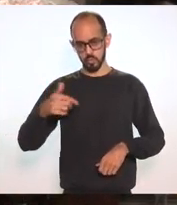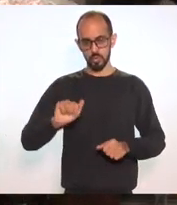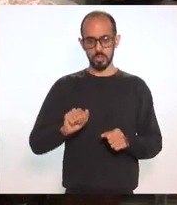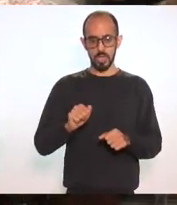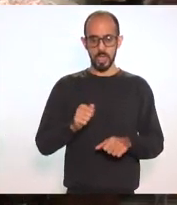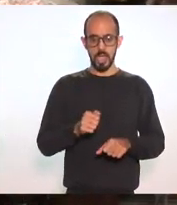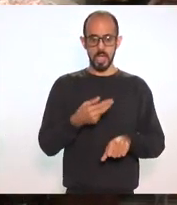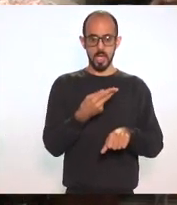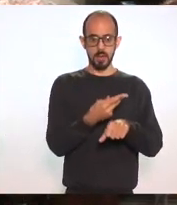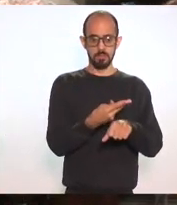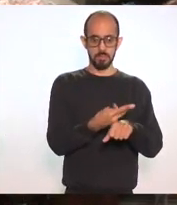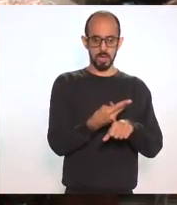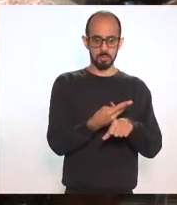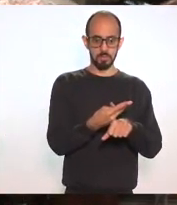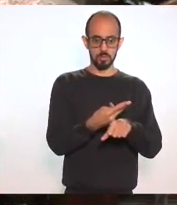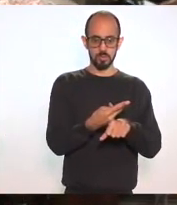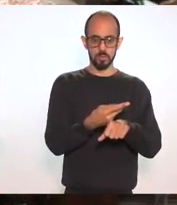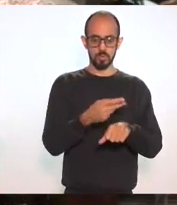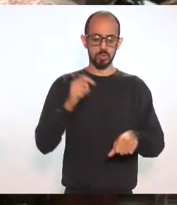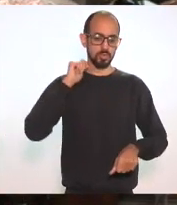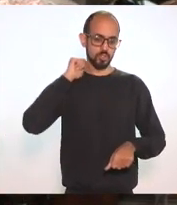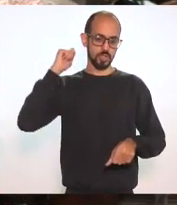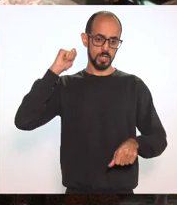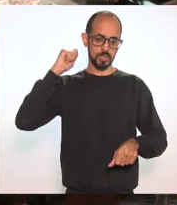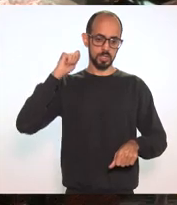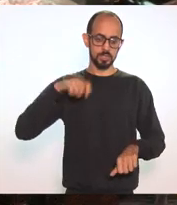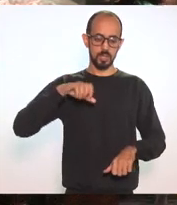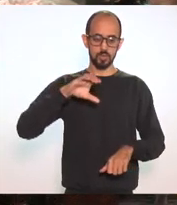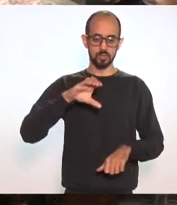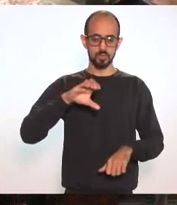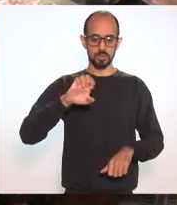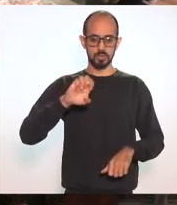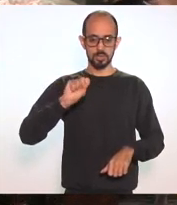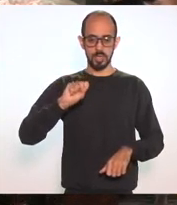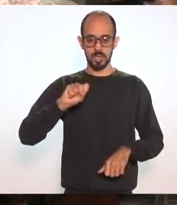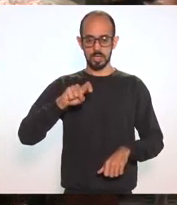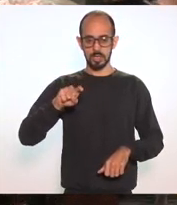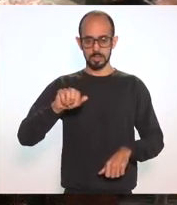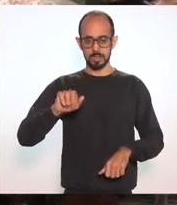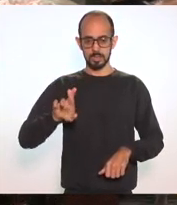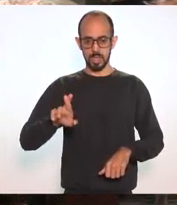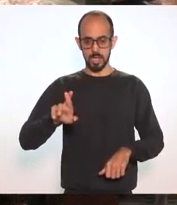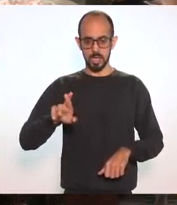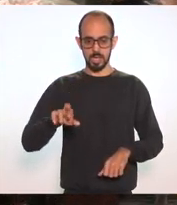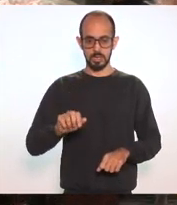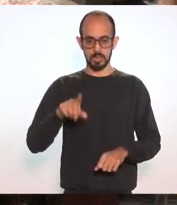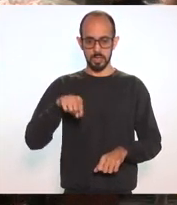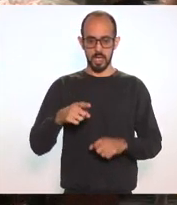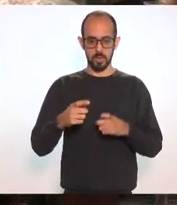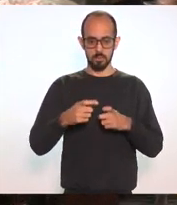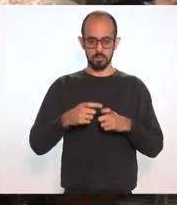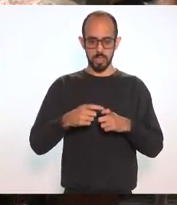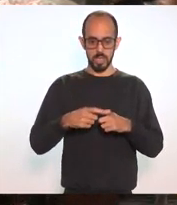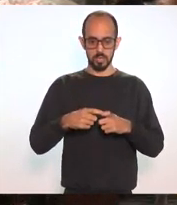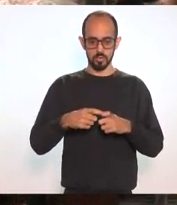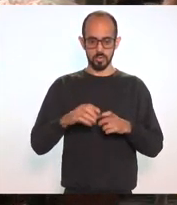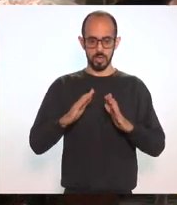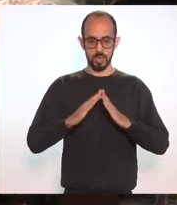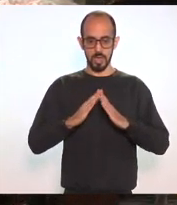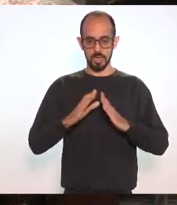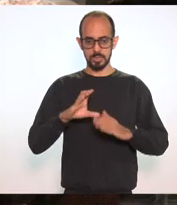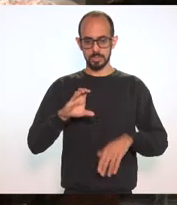Tiradentes. O respectivo diploma ao senhor César de Carvalho Silva, perito papiloscopista da Secretaria da Polícia Civil do Estado do Rio de Janeiro e de